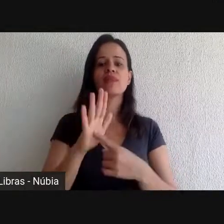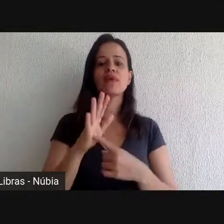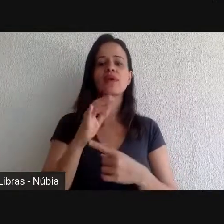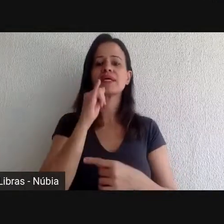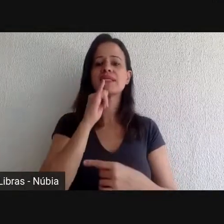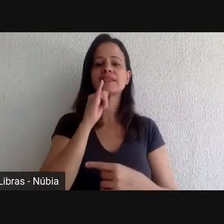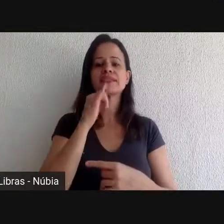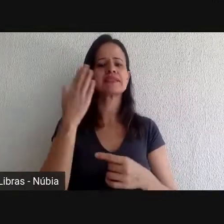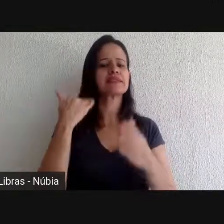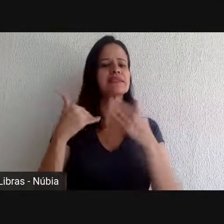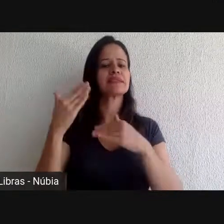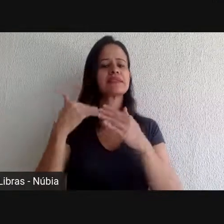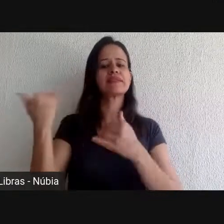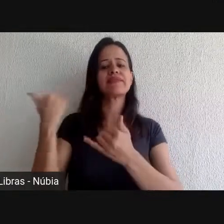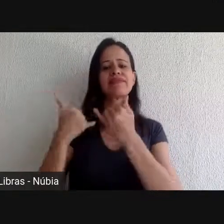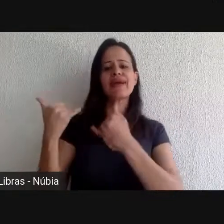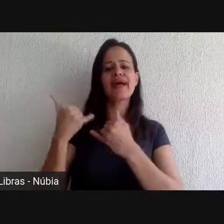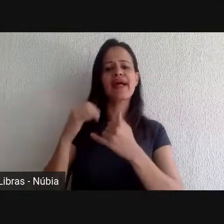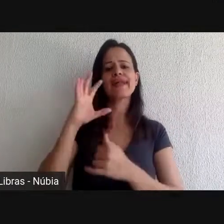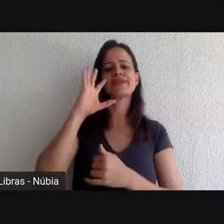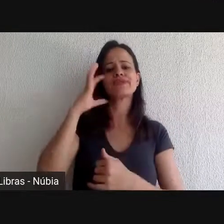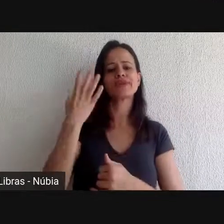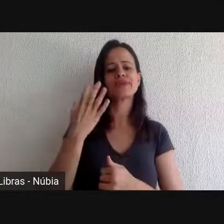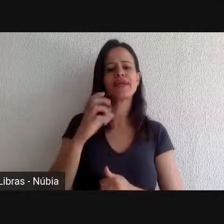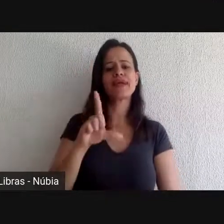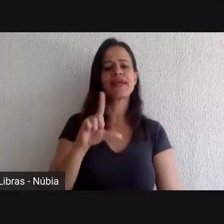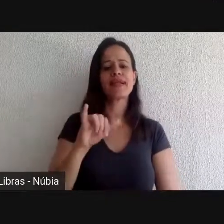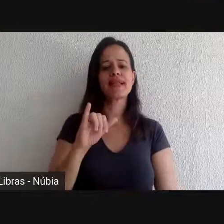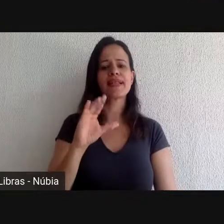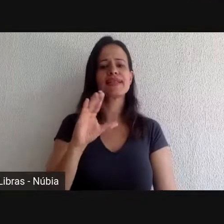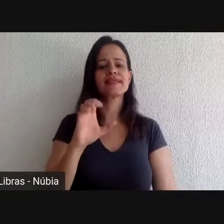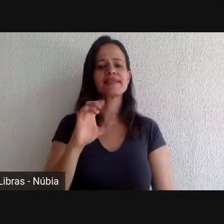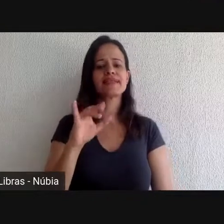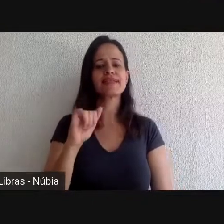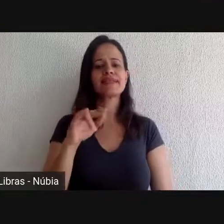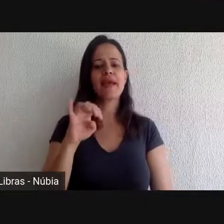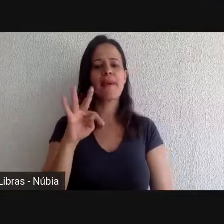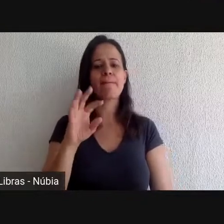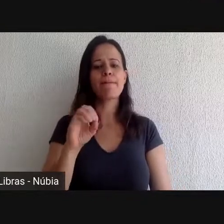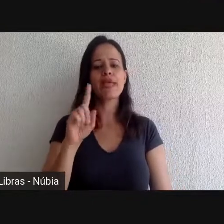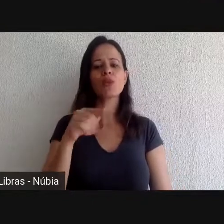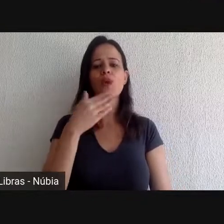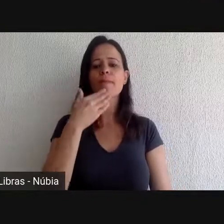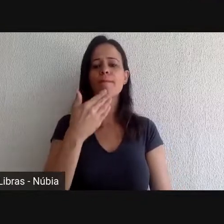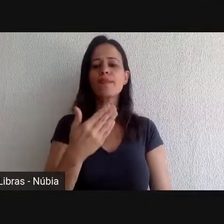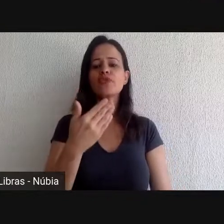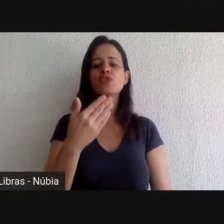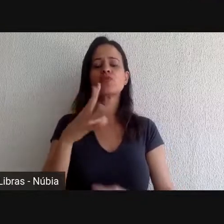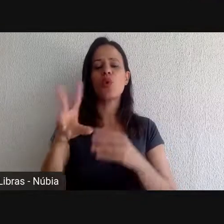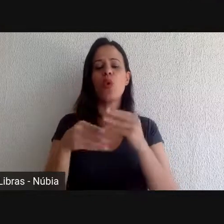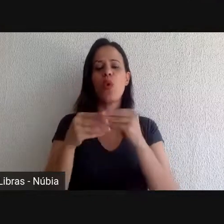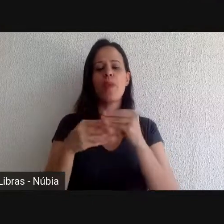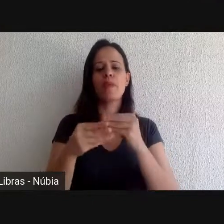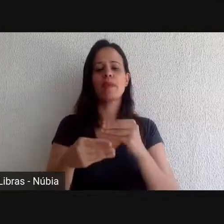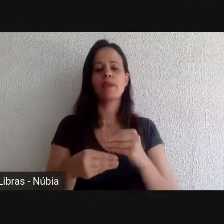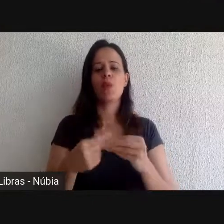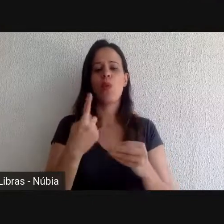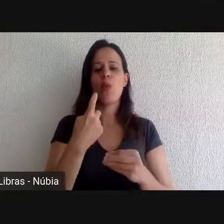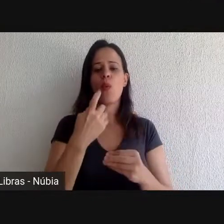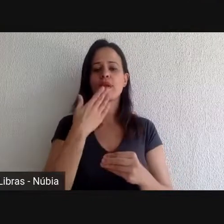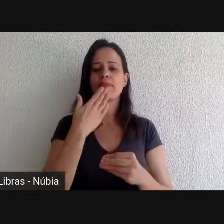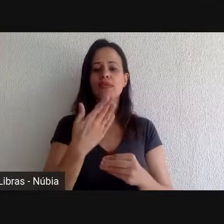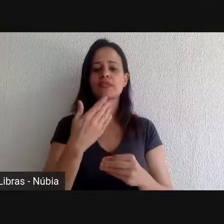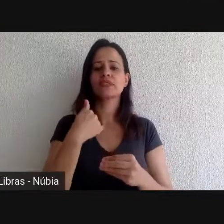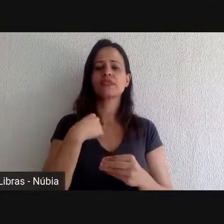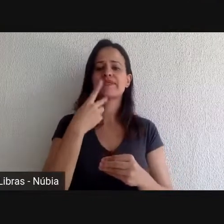eu ouvia que a solução do licenciamento era restringir os pedidos de complementação a um único pedido. E eu era aquela